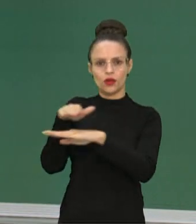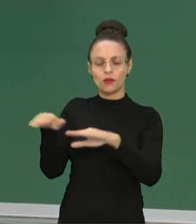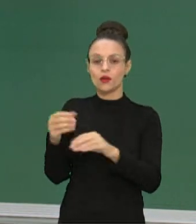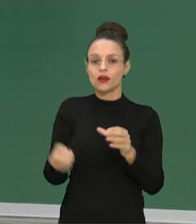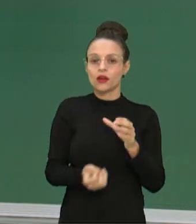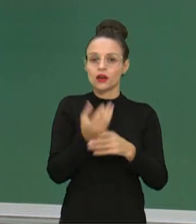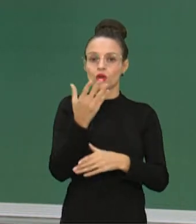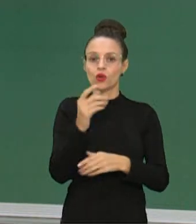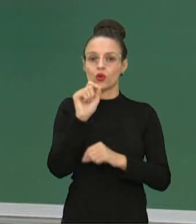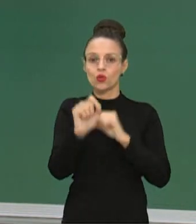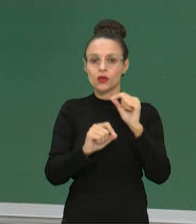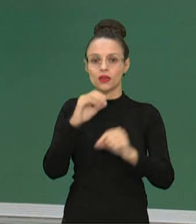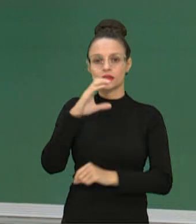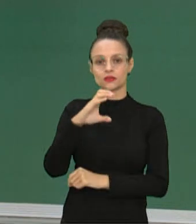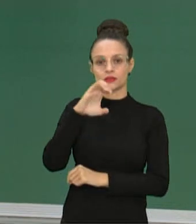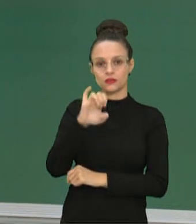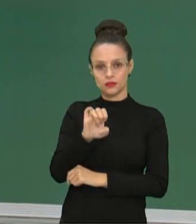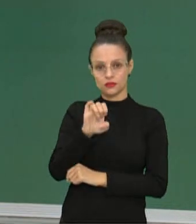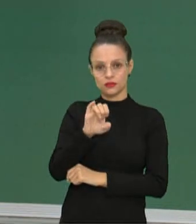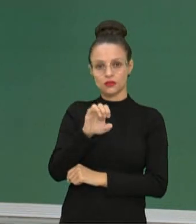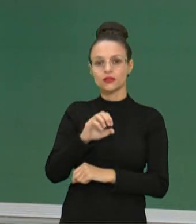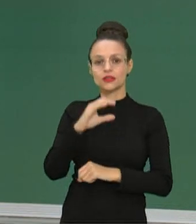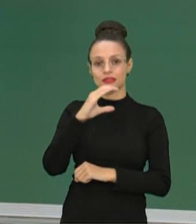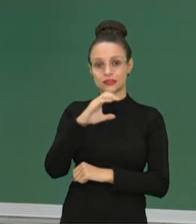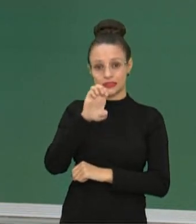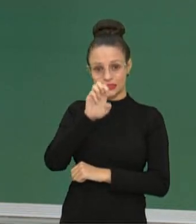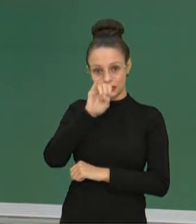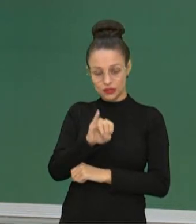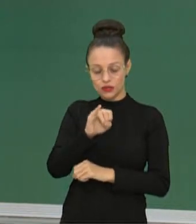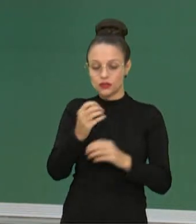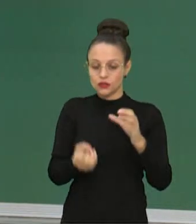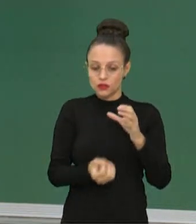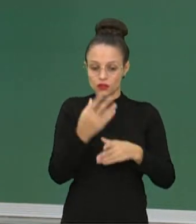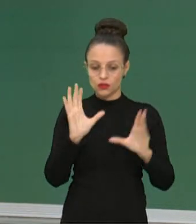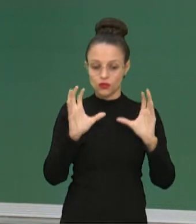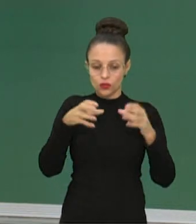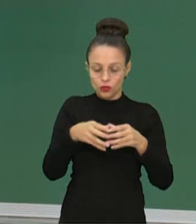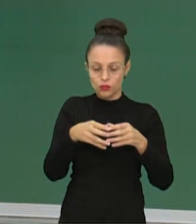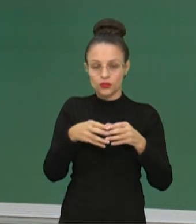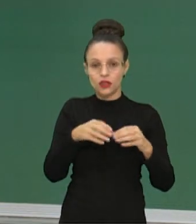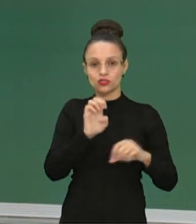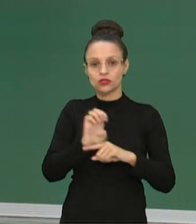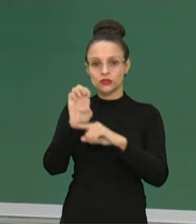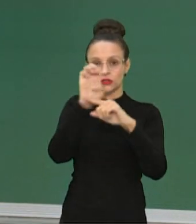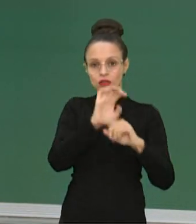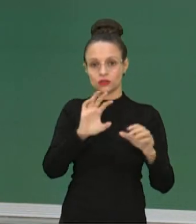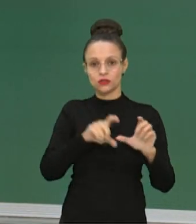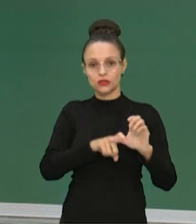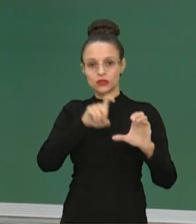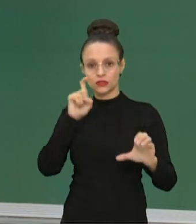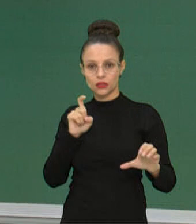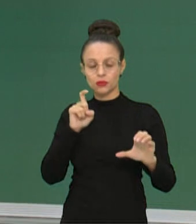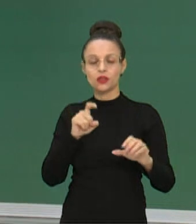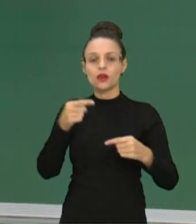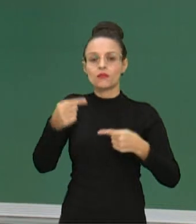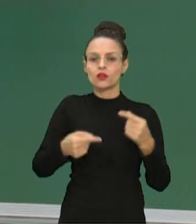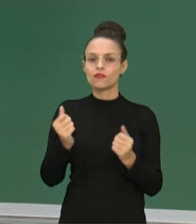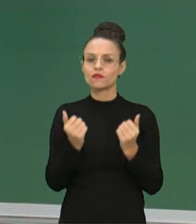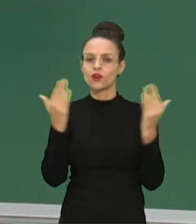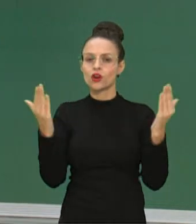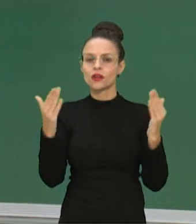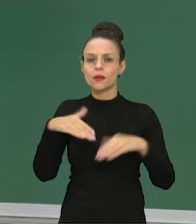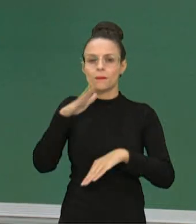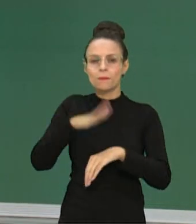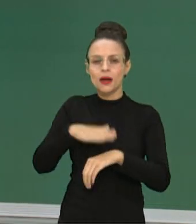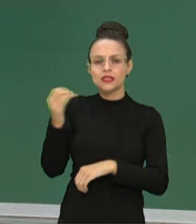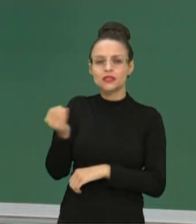criou o quê? A CEI, Comunidade dos Estados Independentes. Na política externa, o resultado mais importante das reformas